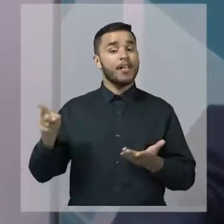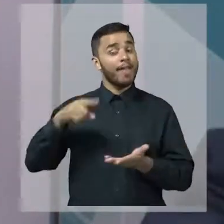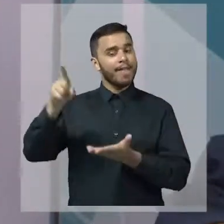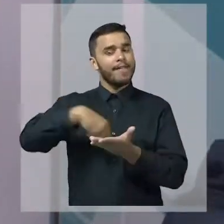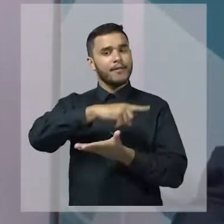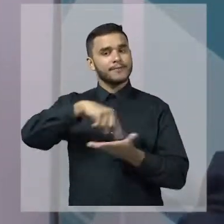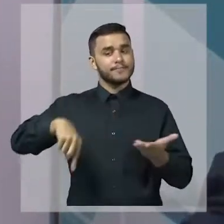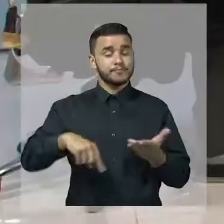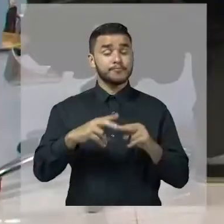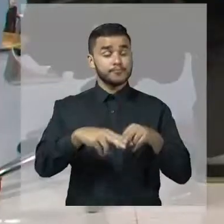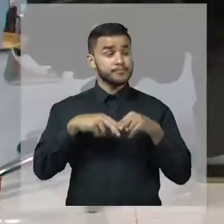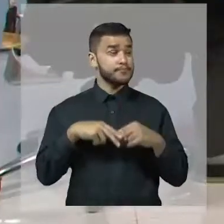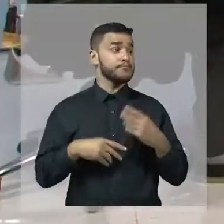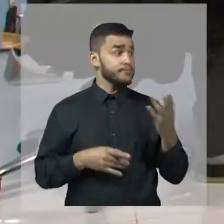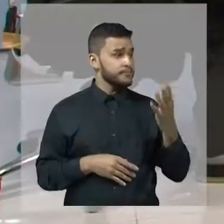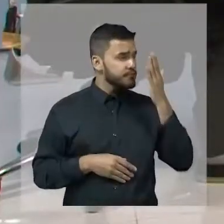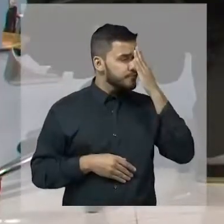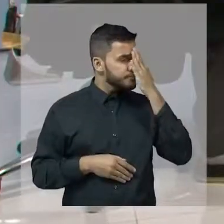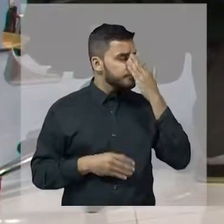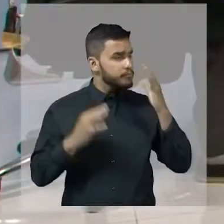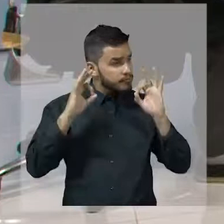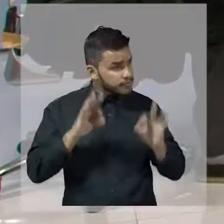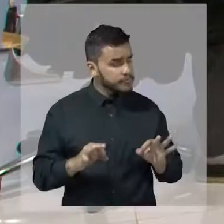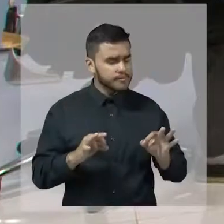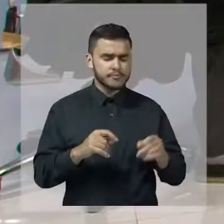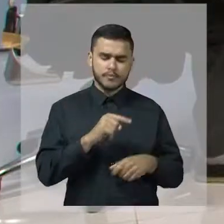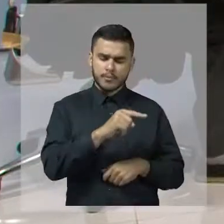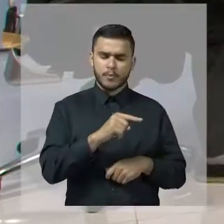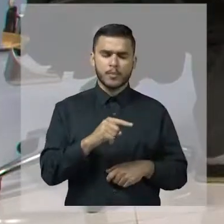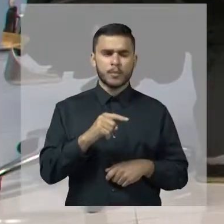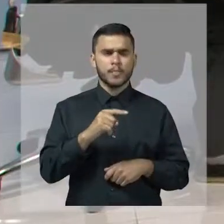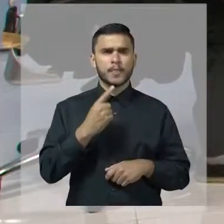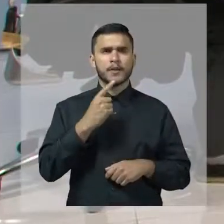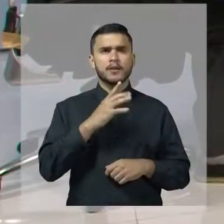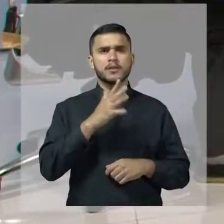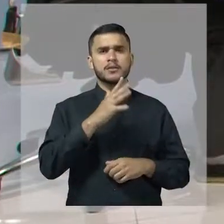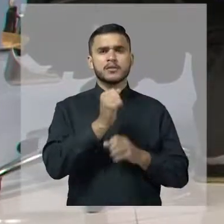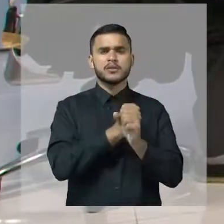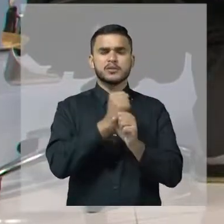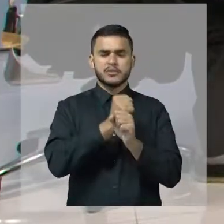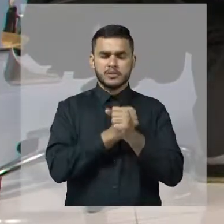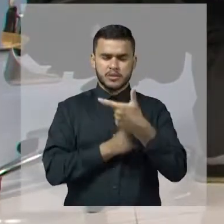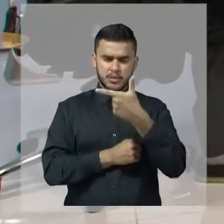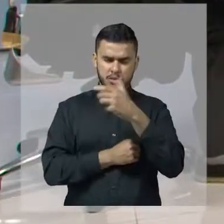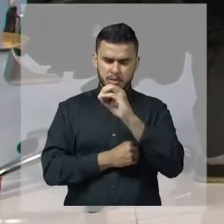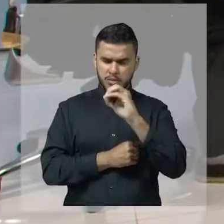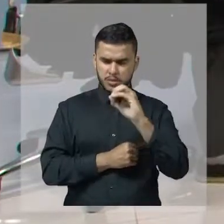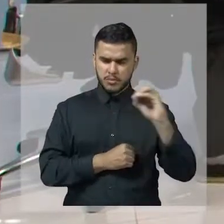político. Basta você observar que somente depois do ano 2000,